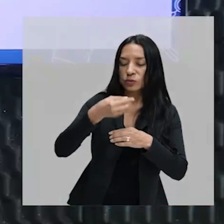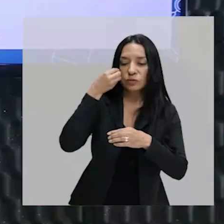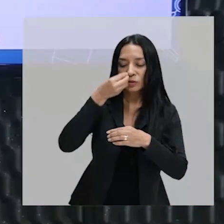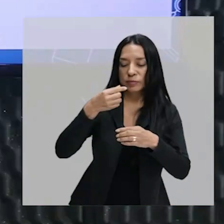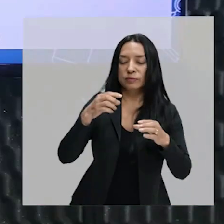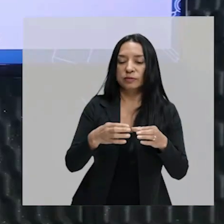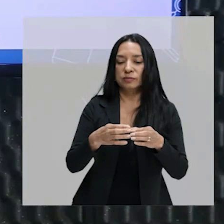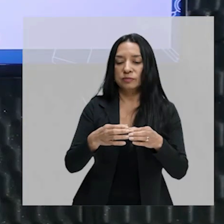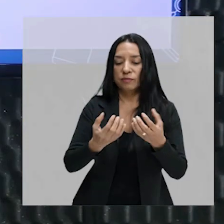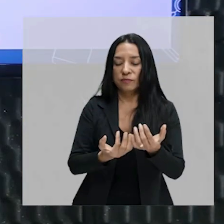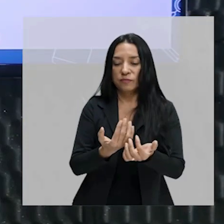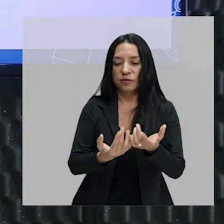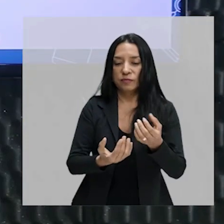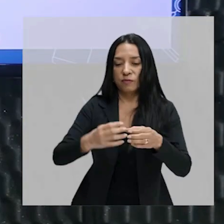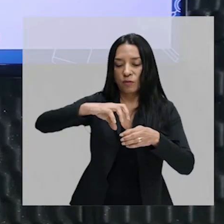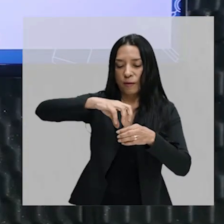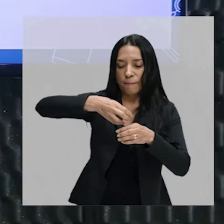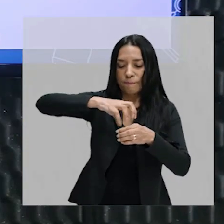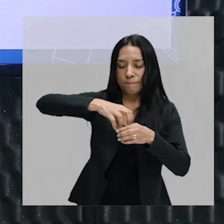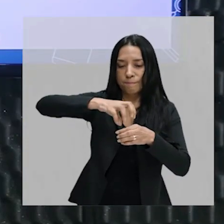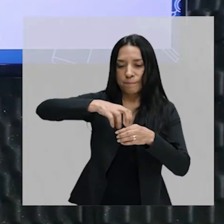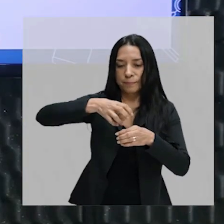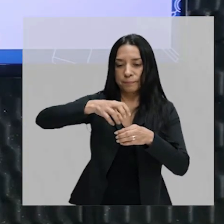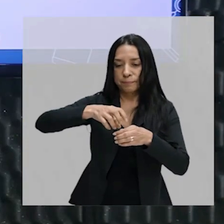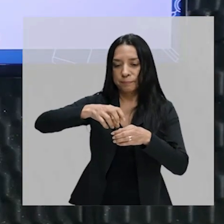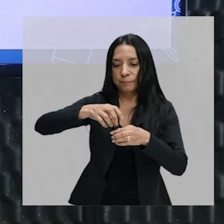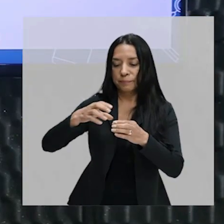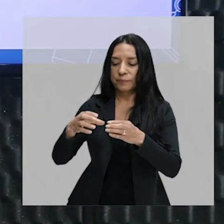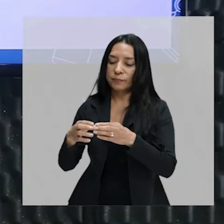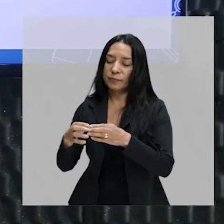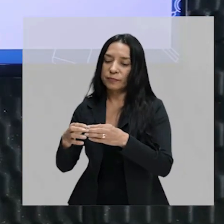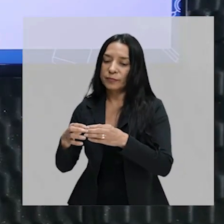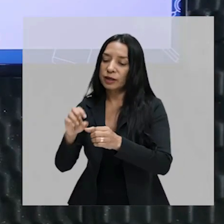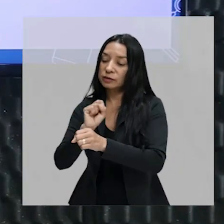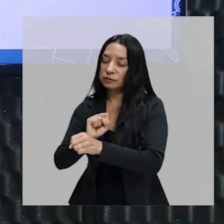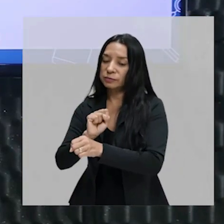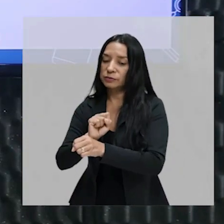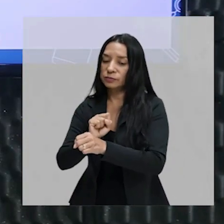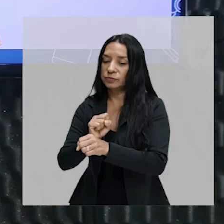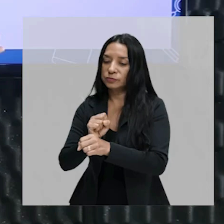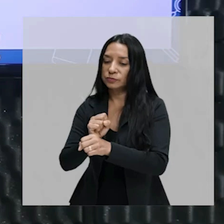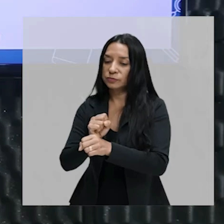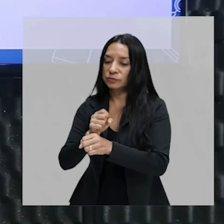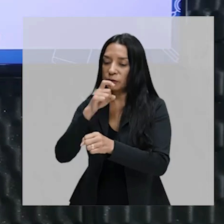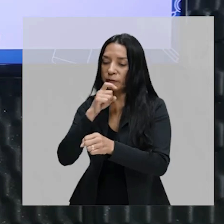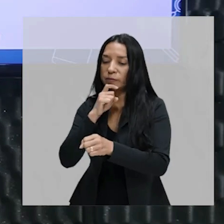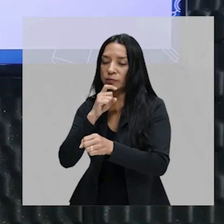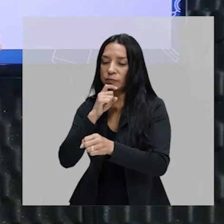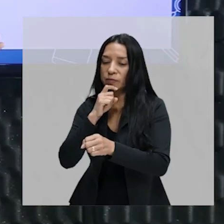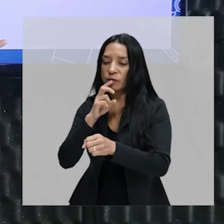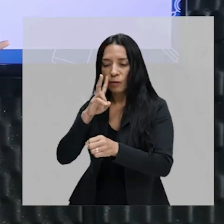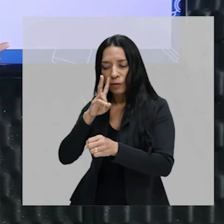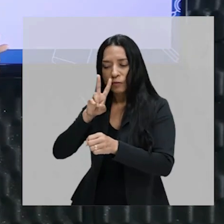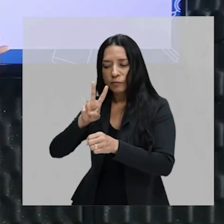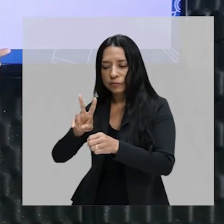deixou tampado bem tampado com uma rolha e passou um tempo depois que esse caldo esfriou ele notou